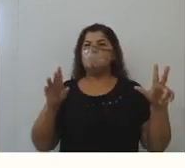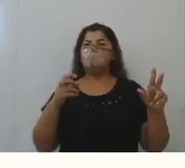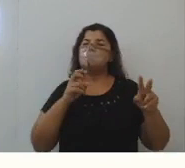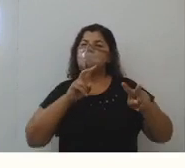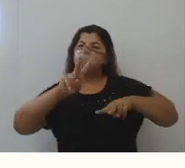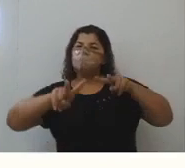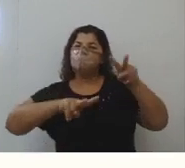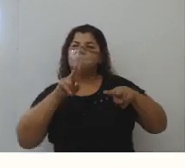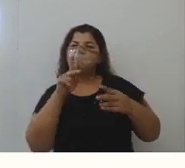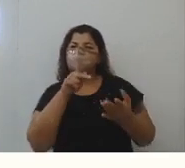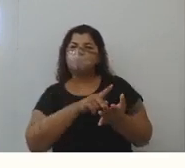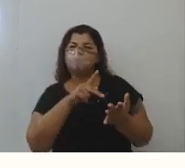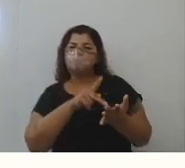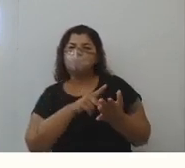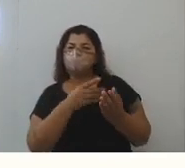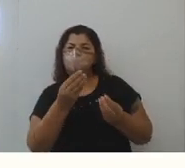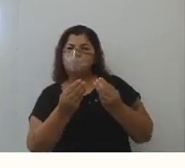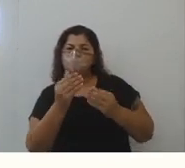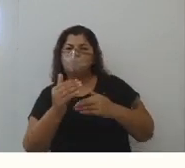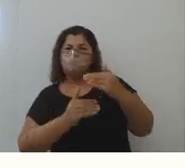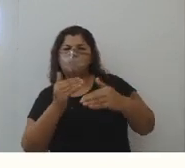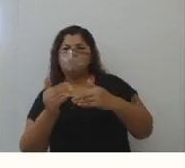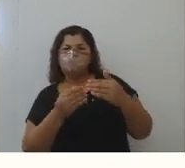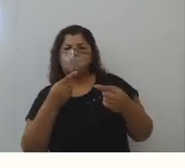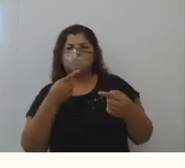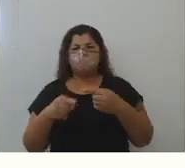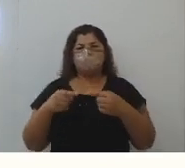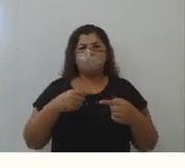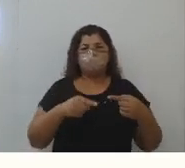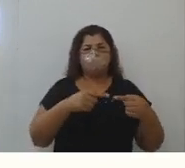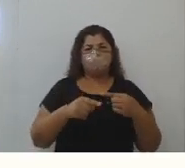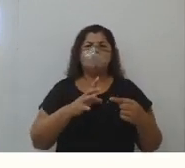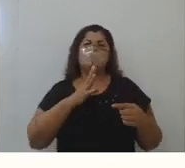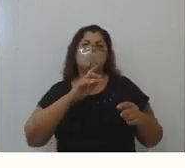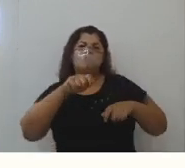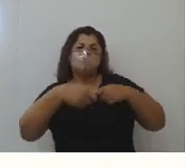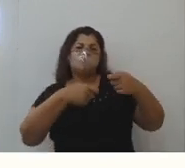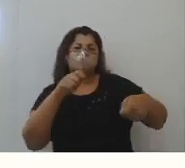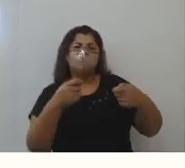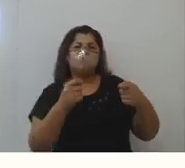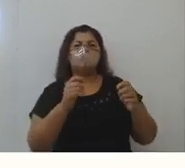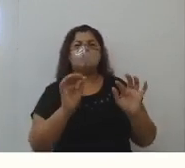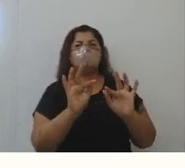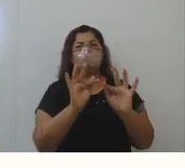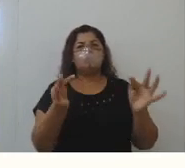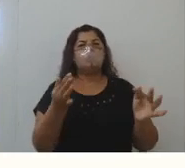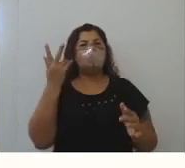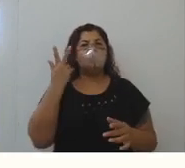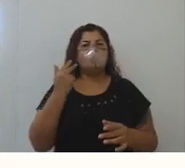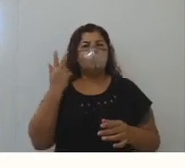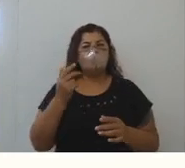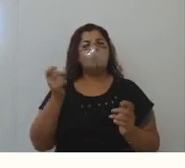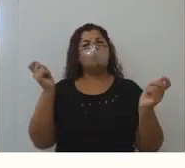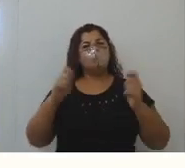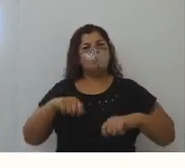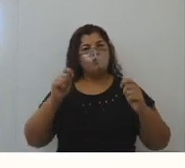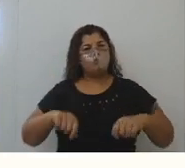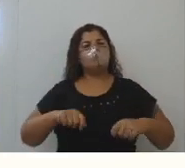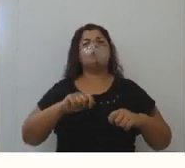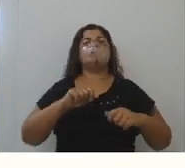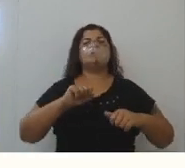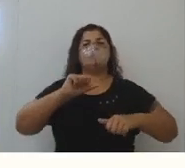realidade, tal procedimento confronta o conhecimento do senso comum e possibilita a construção